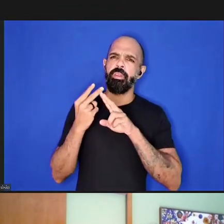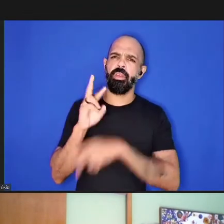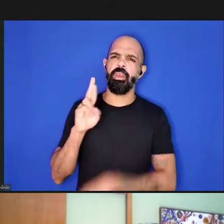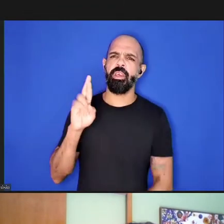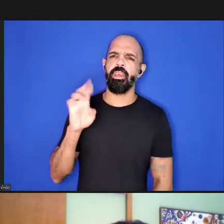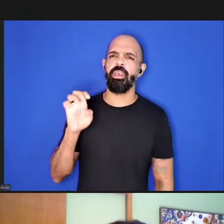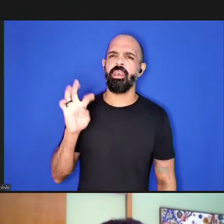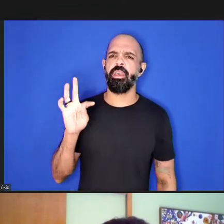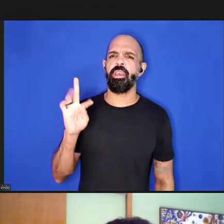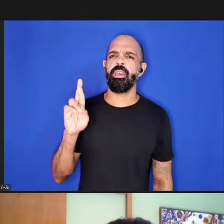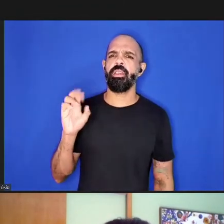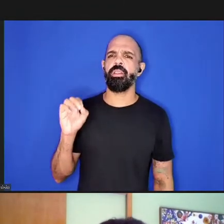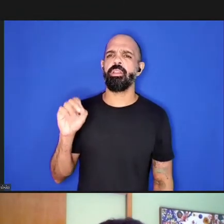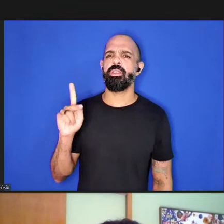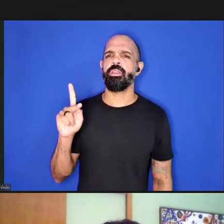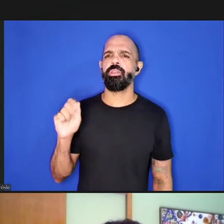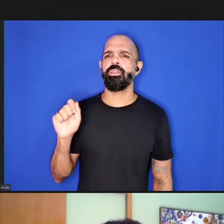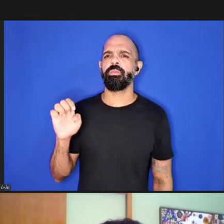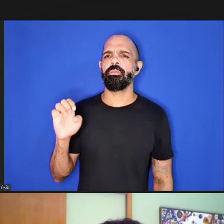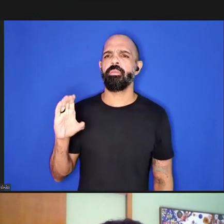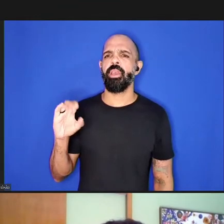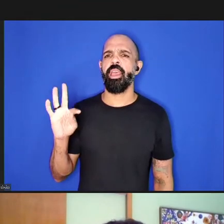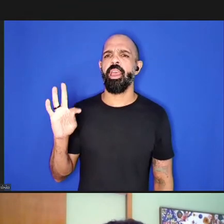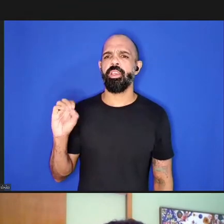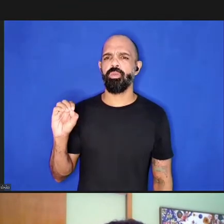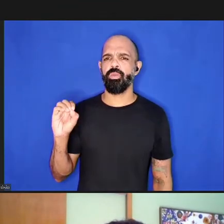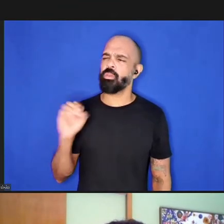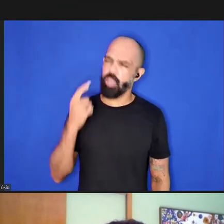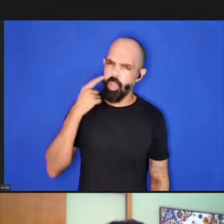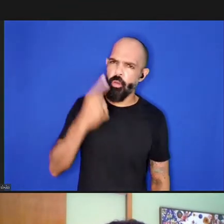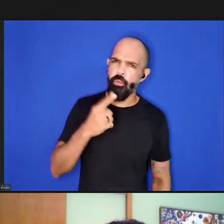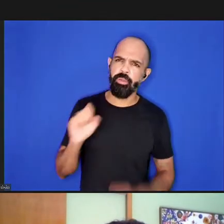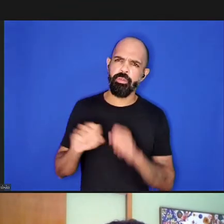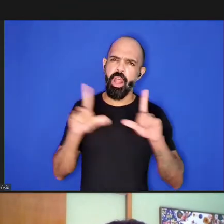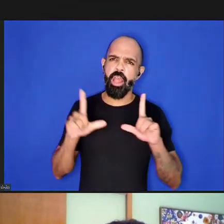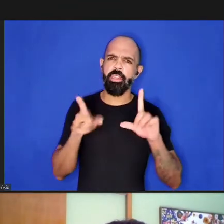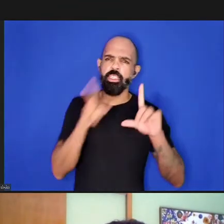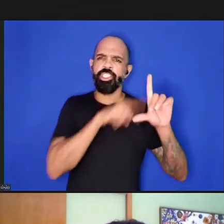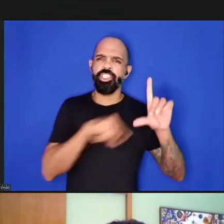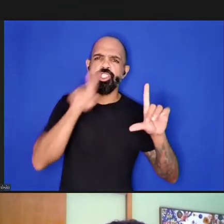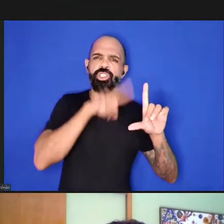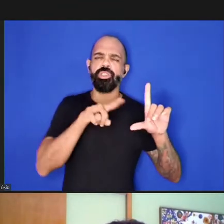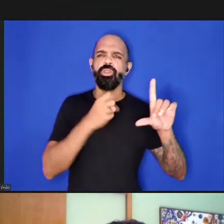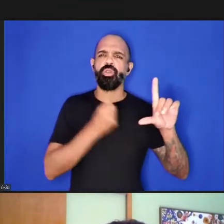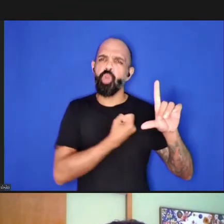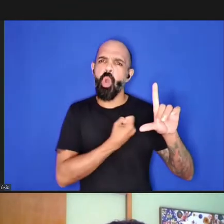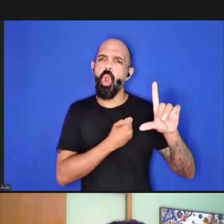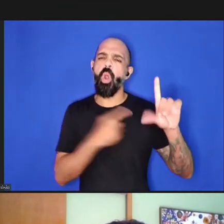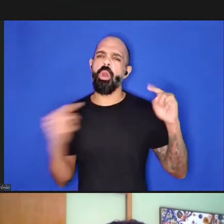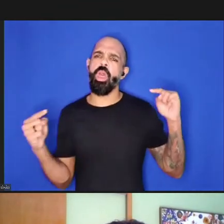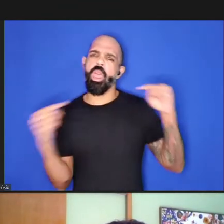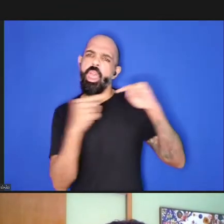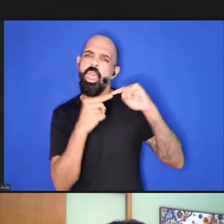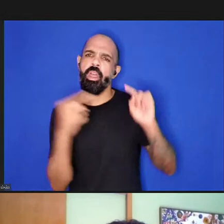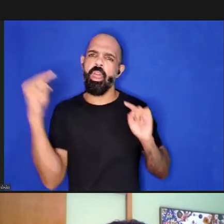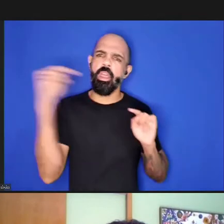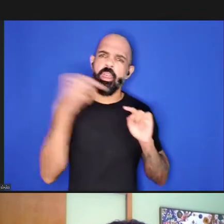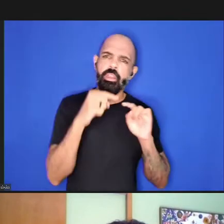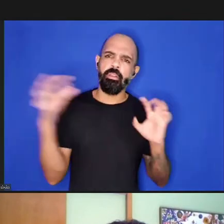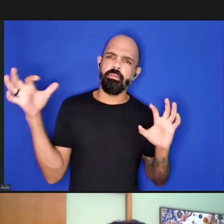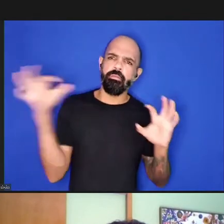Eu vi em um dos seus slides esses círculos com os números correspondendo a algumas sessões.